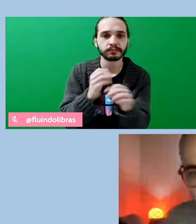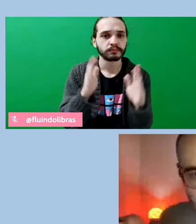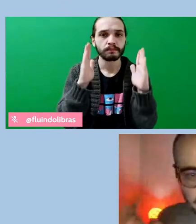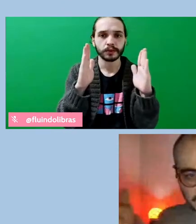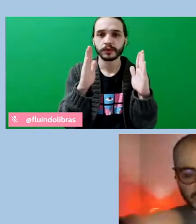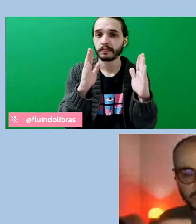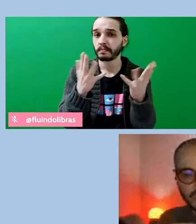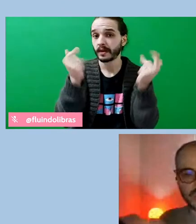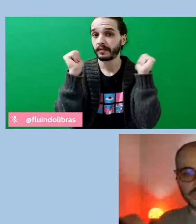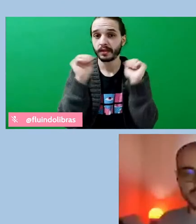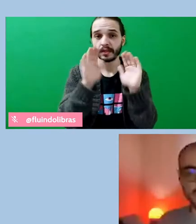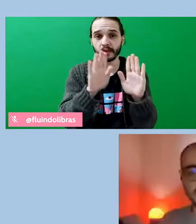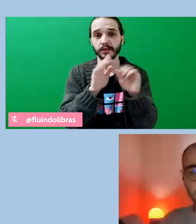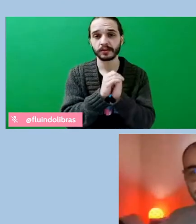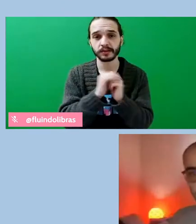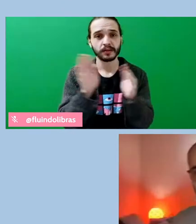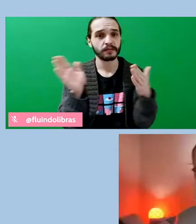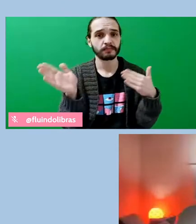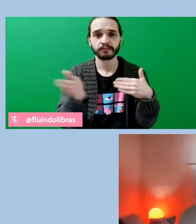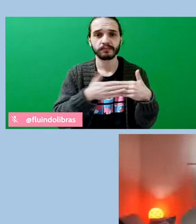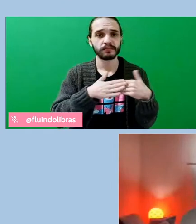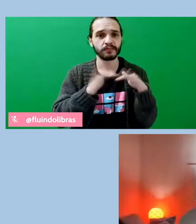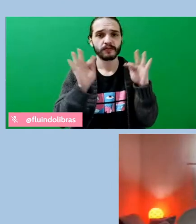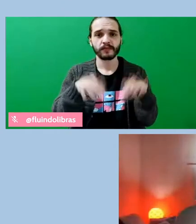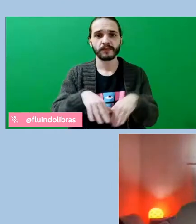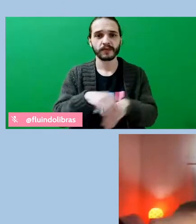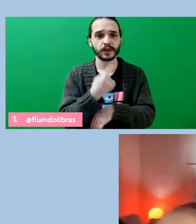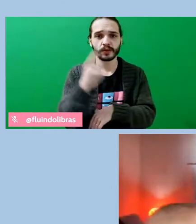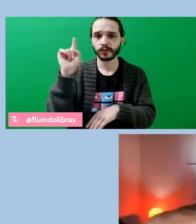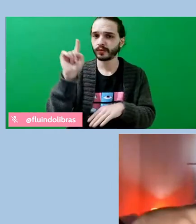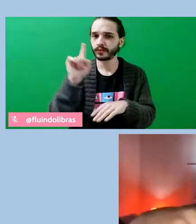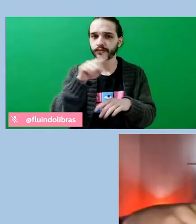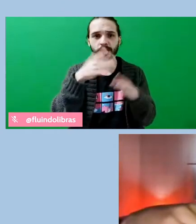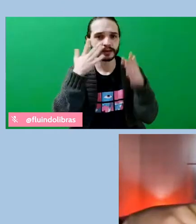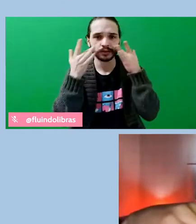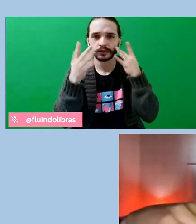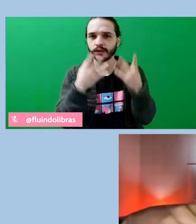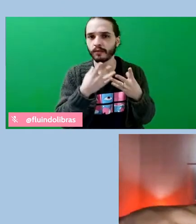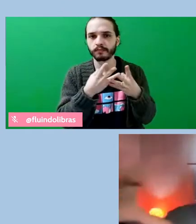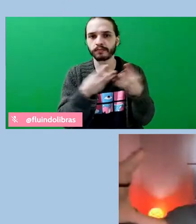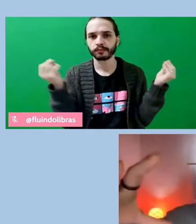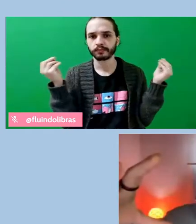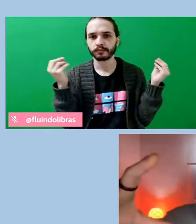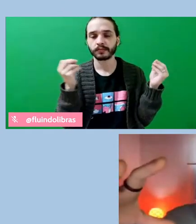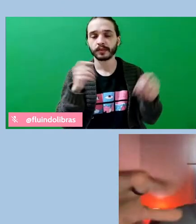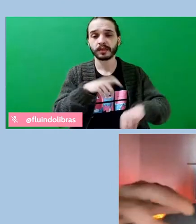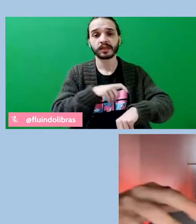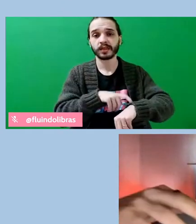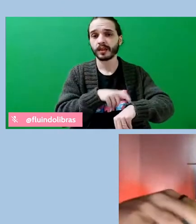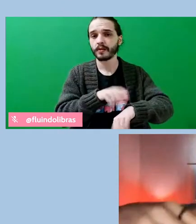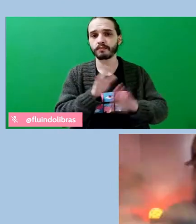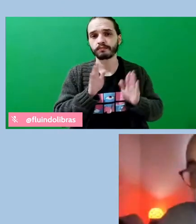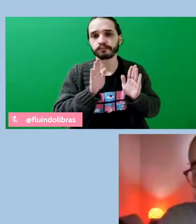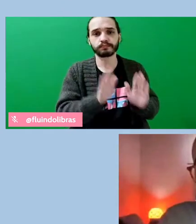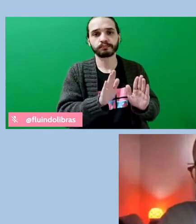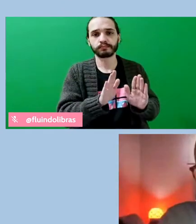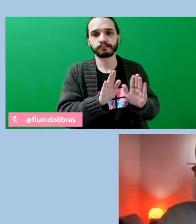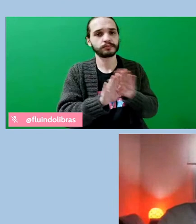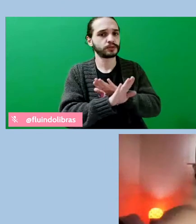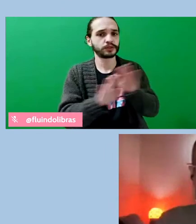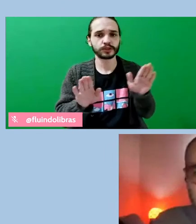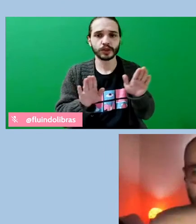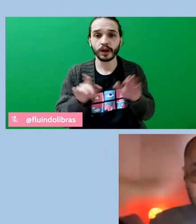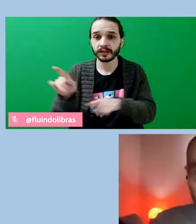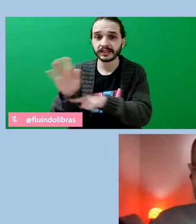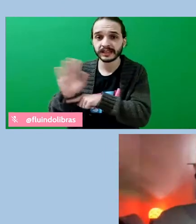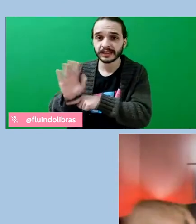dia que você fechou a cortina a última vez, aquela peça desapareceu. Então ela responde àquele tempo, unicamente. No cinema,